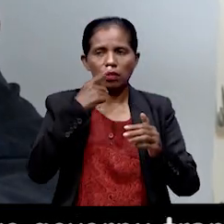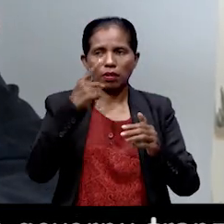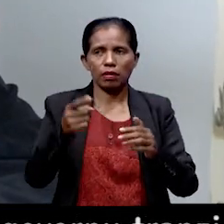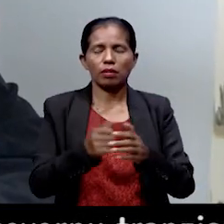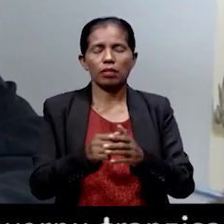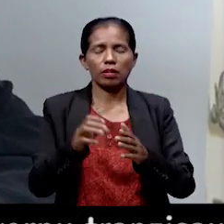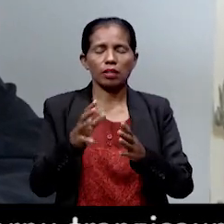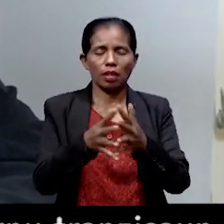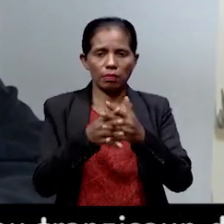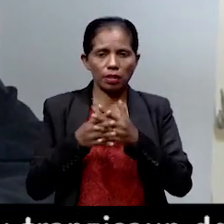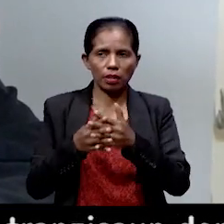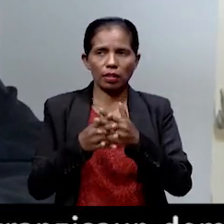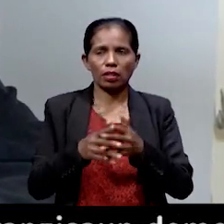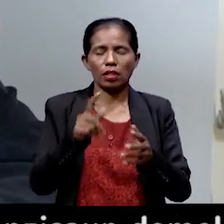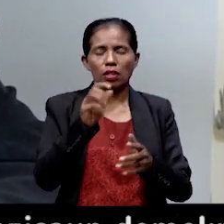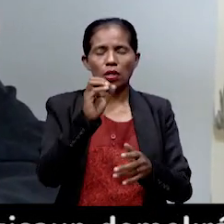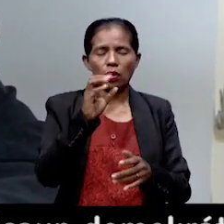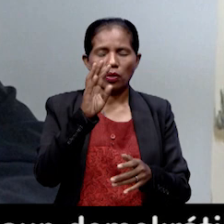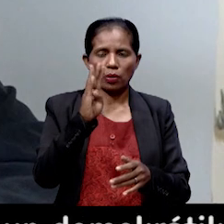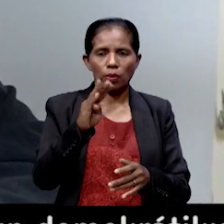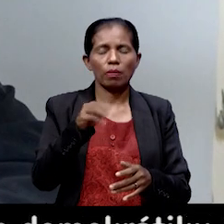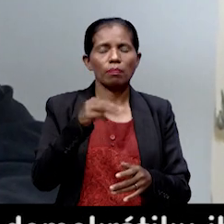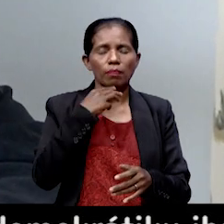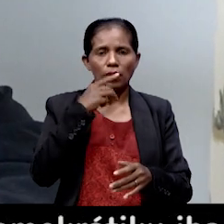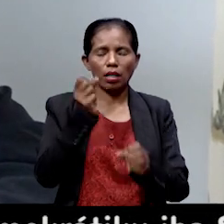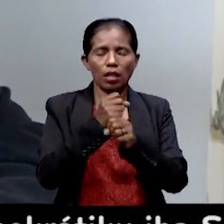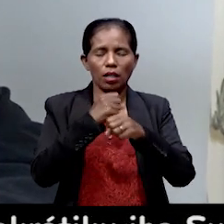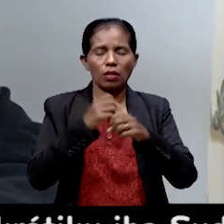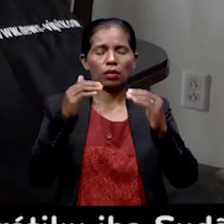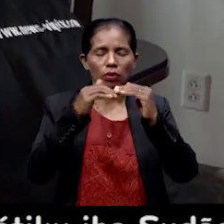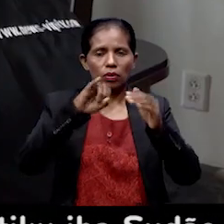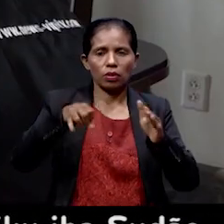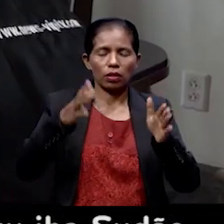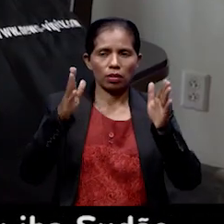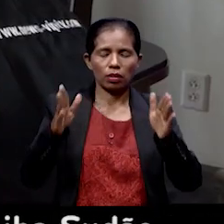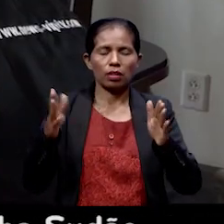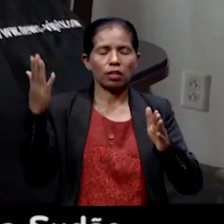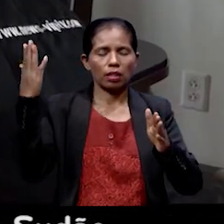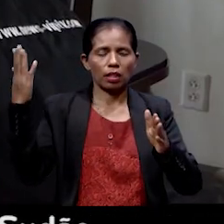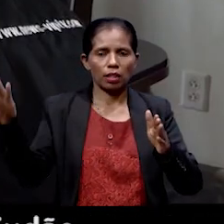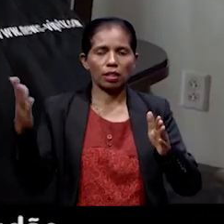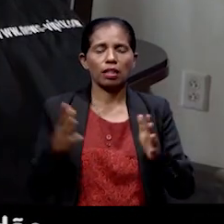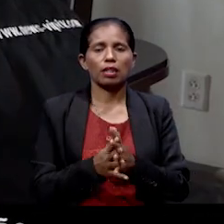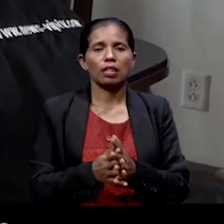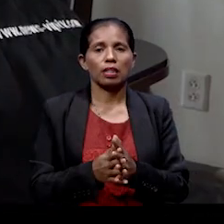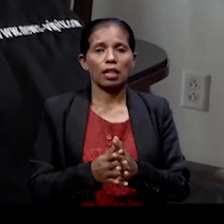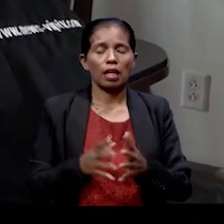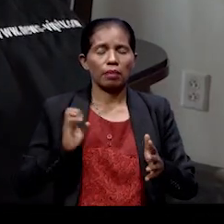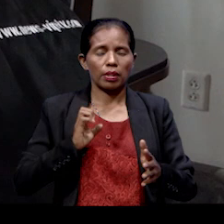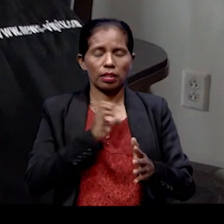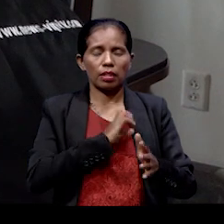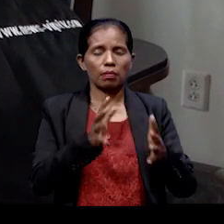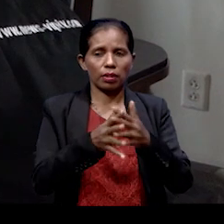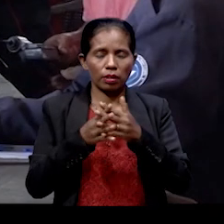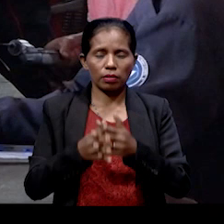Estados Unidos America Tom Daley realizamos encontros rossonalistas sira e embaixada Estados Unidos Americanian onde apresenta